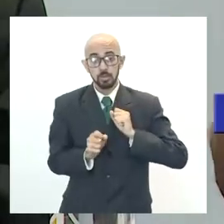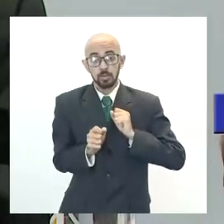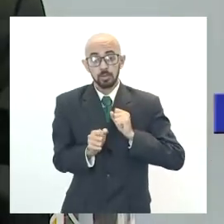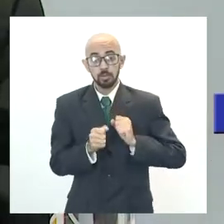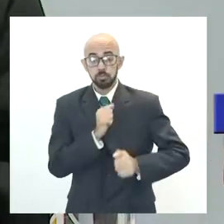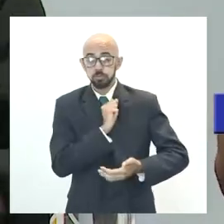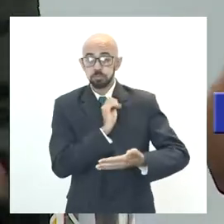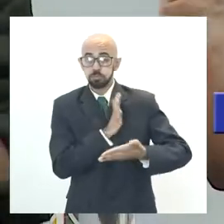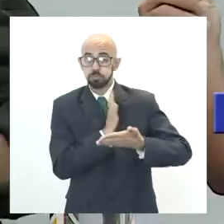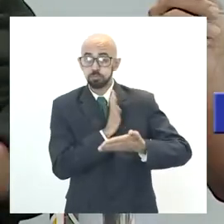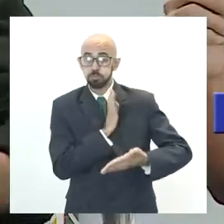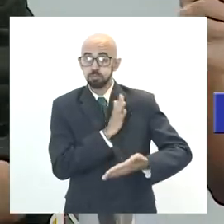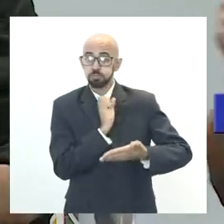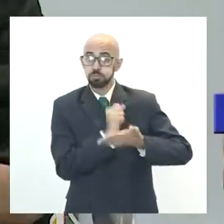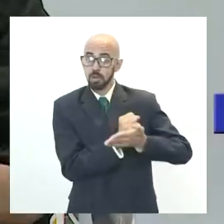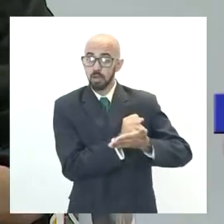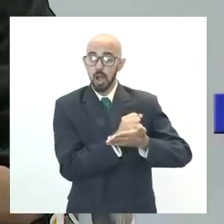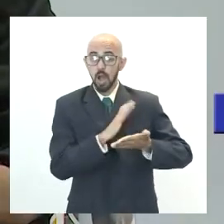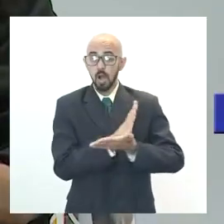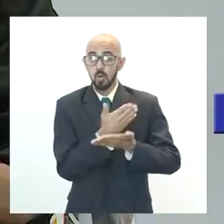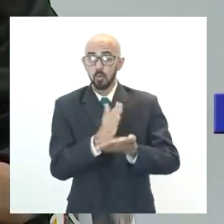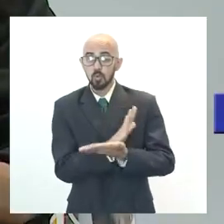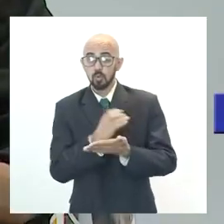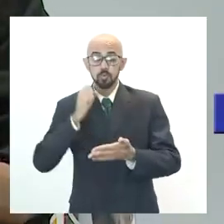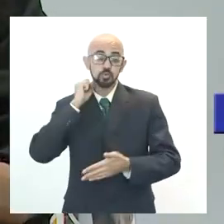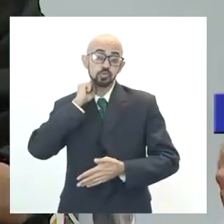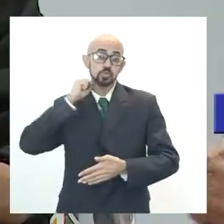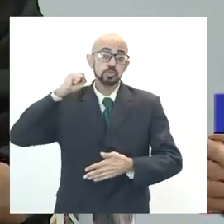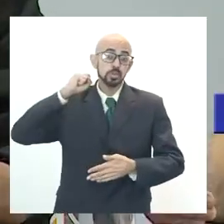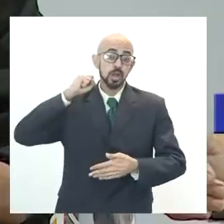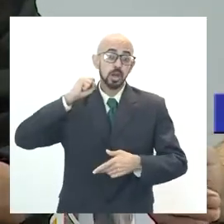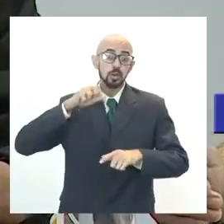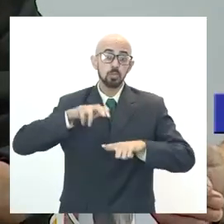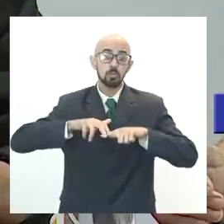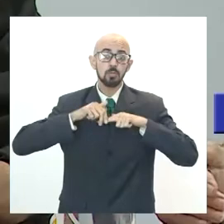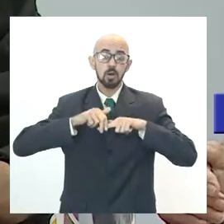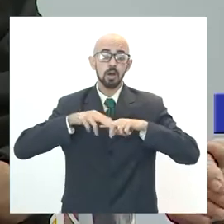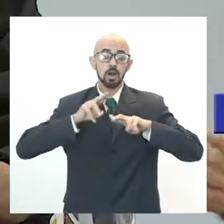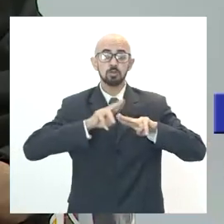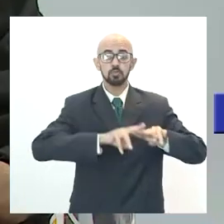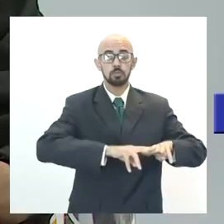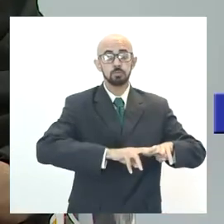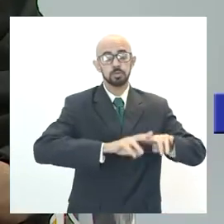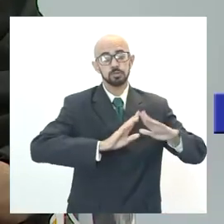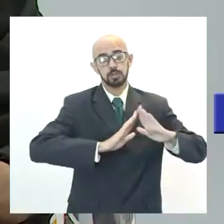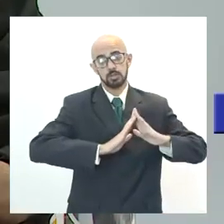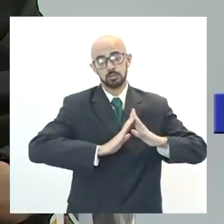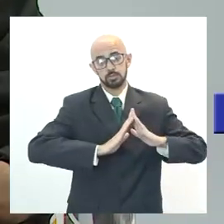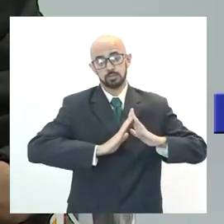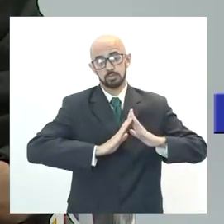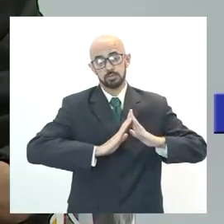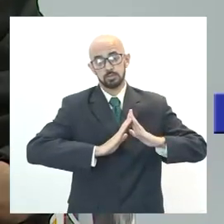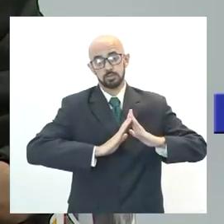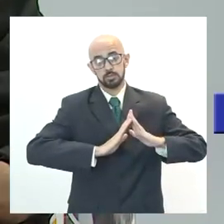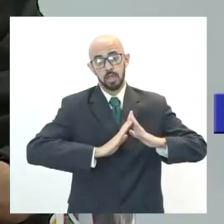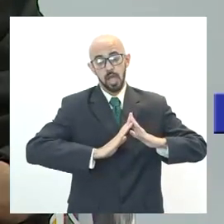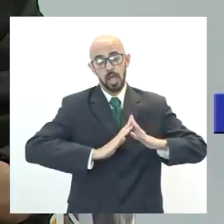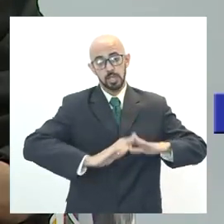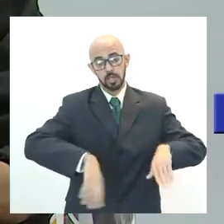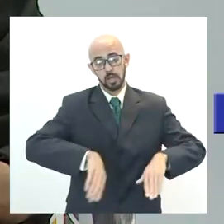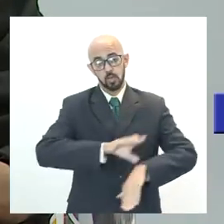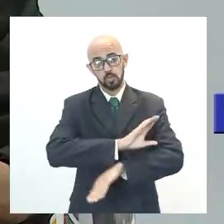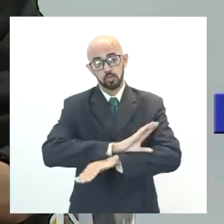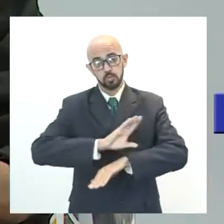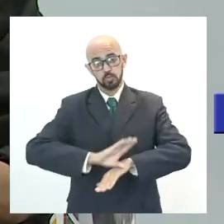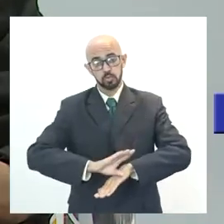infartaram a pessoa e se suicidaram por causa do confinamento por não aguentar o confinamento a cultura entrou